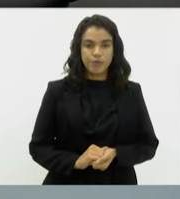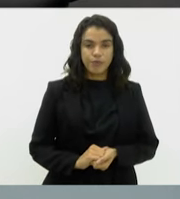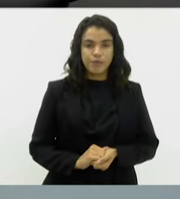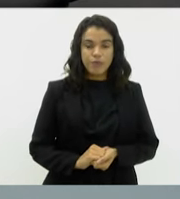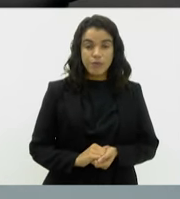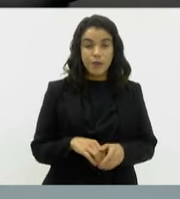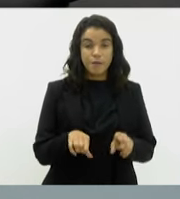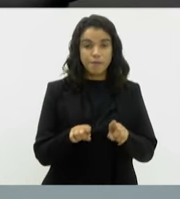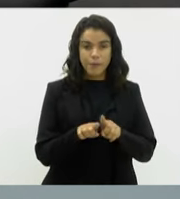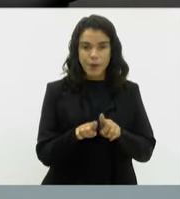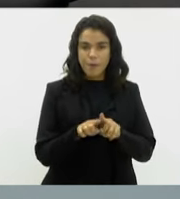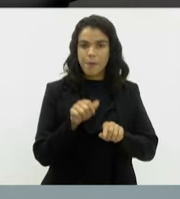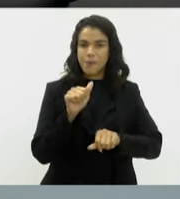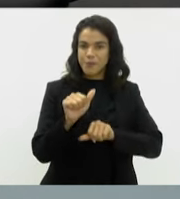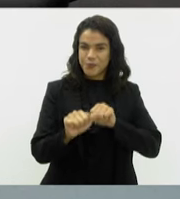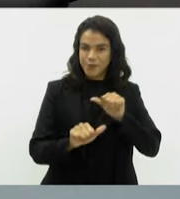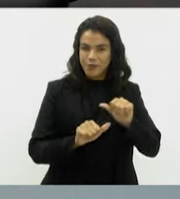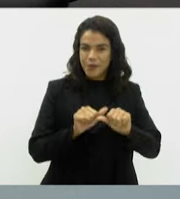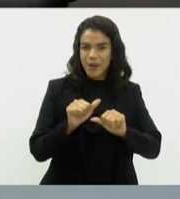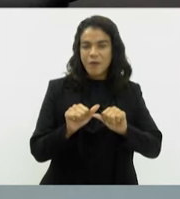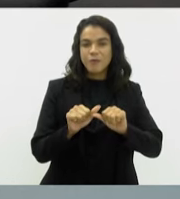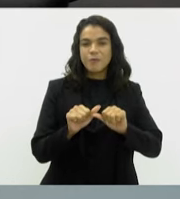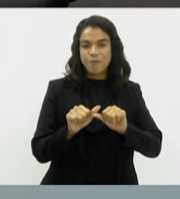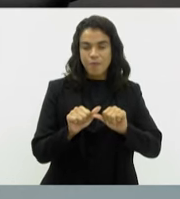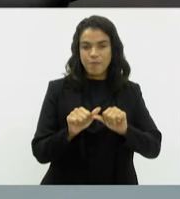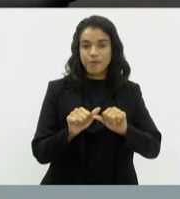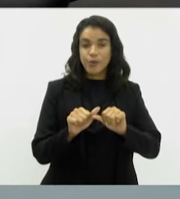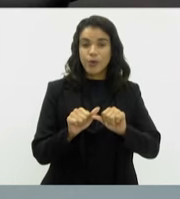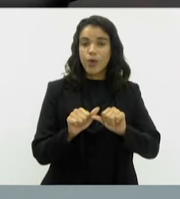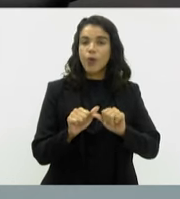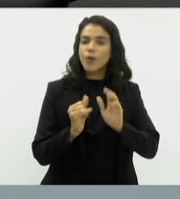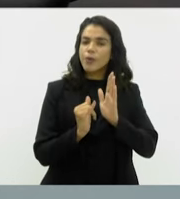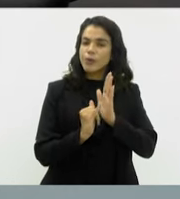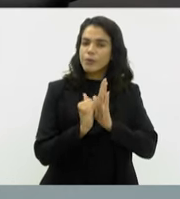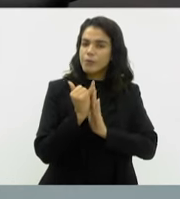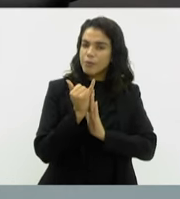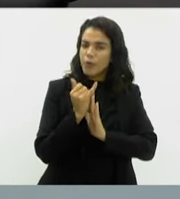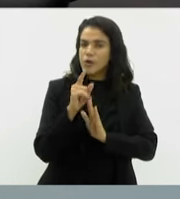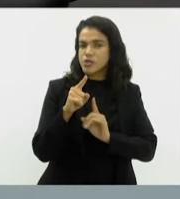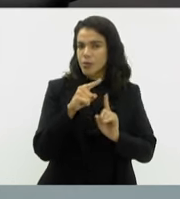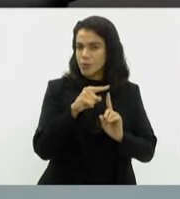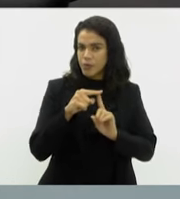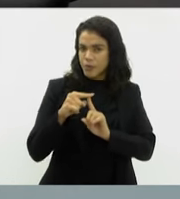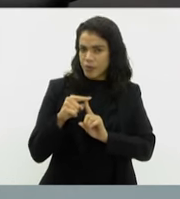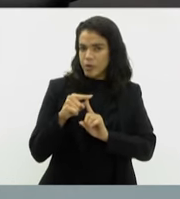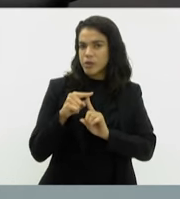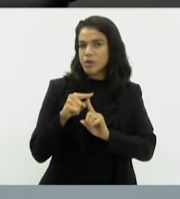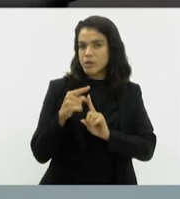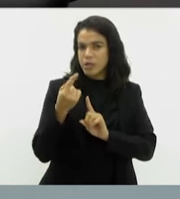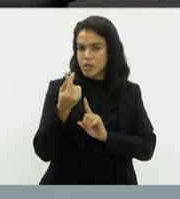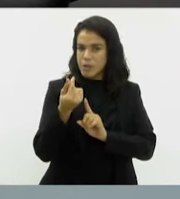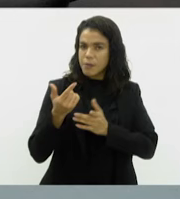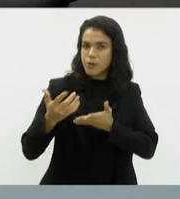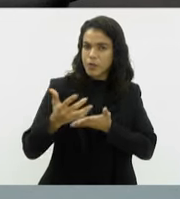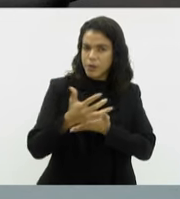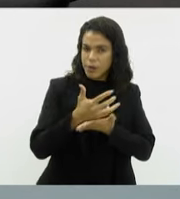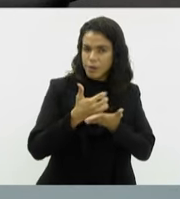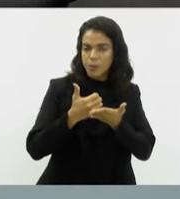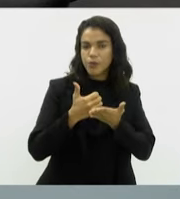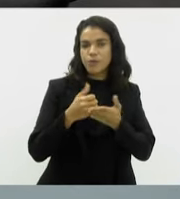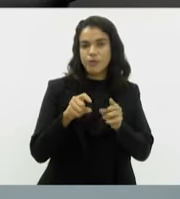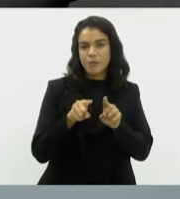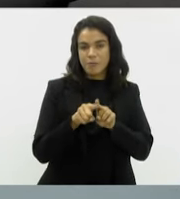E também corrigiu, né? Porque imposto é uma forma de tributo, mas sim, o senhor também já corrigiu.